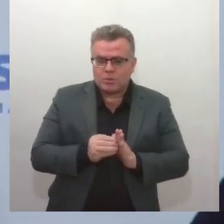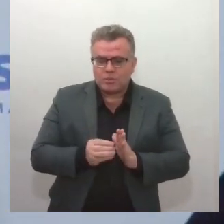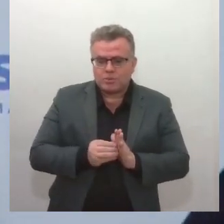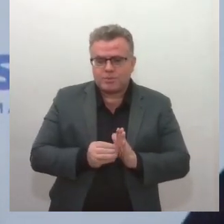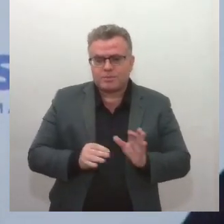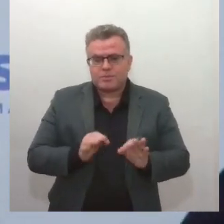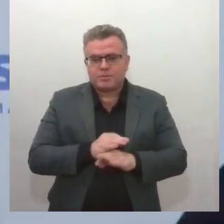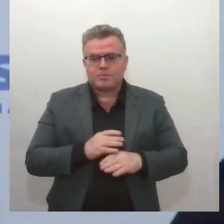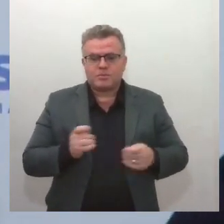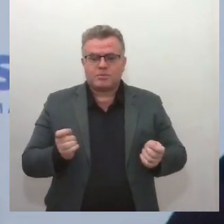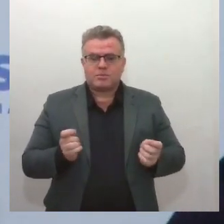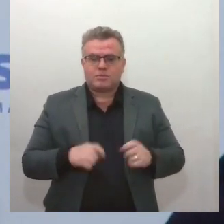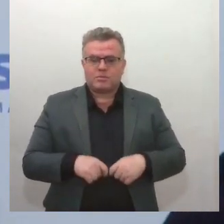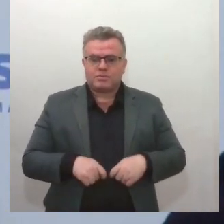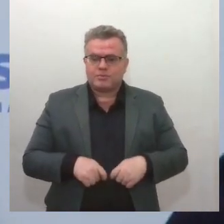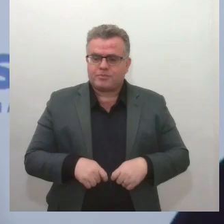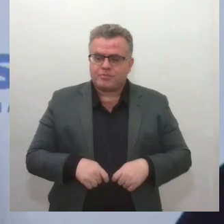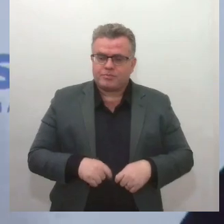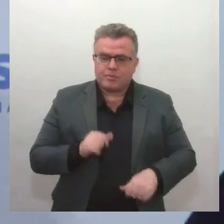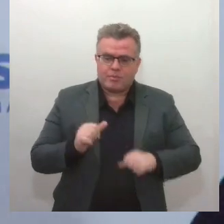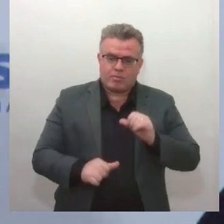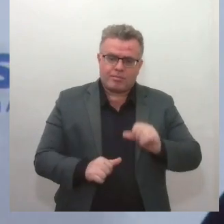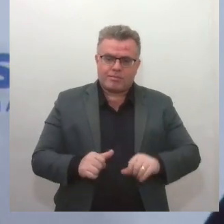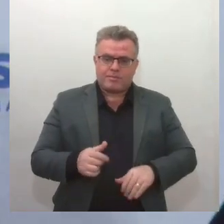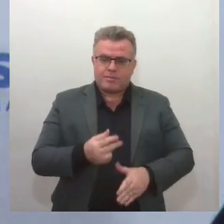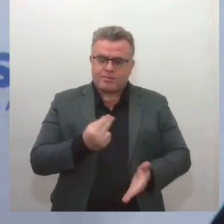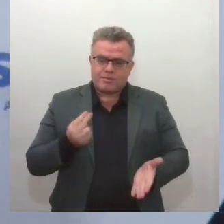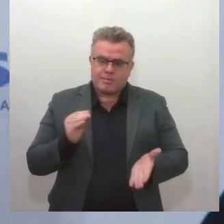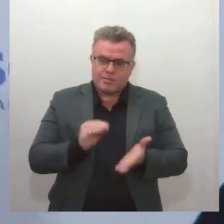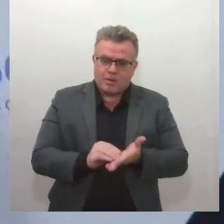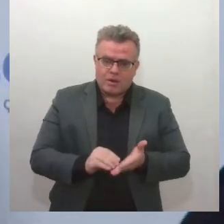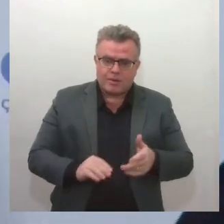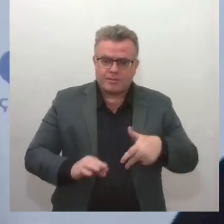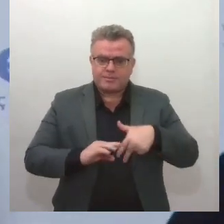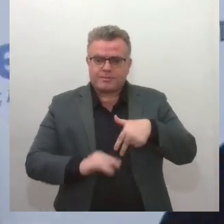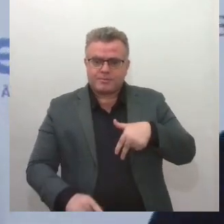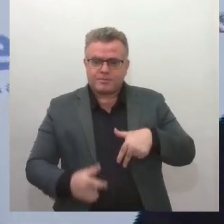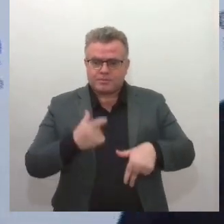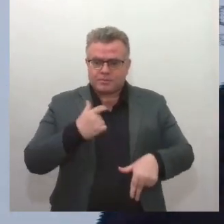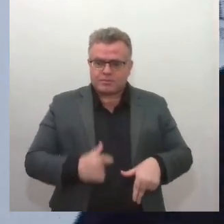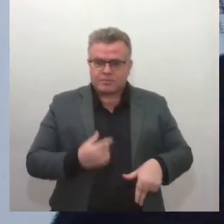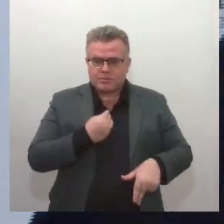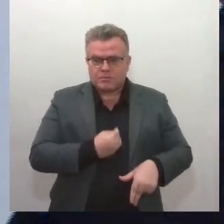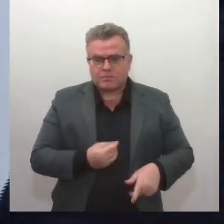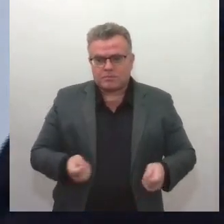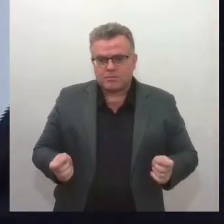retificar o nosso nome e gênero, né, diretamente no cartório